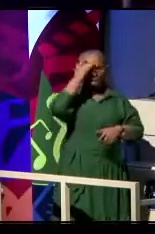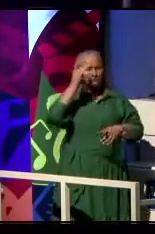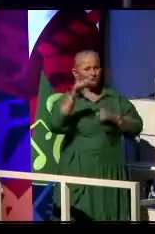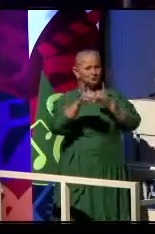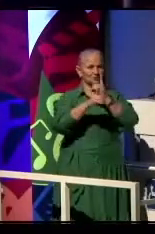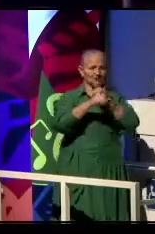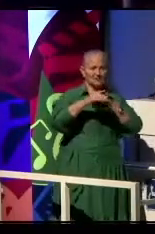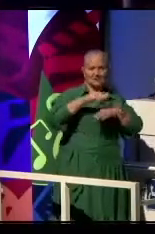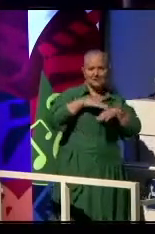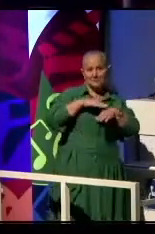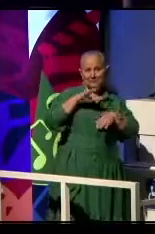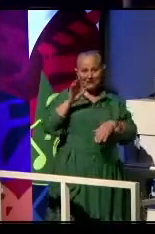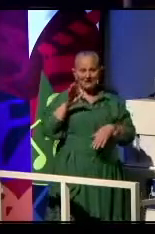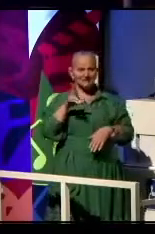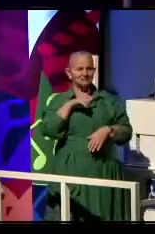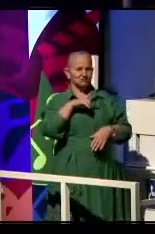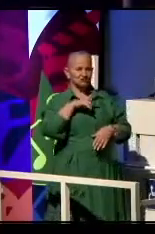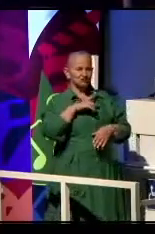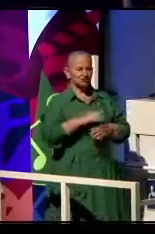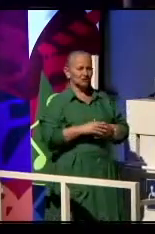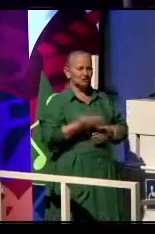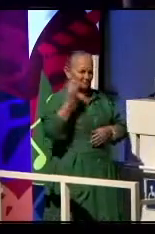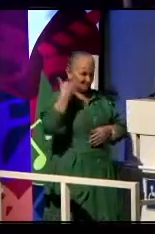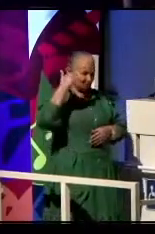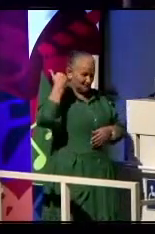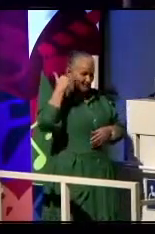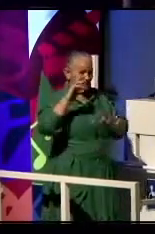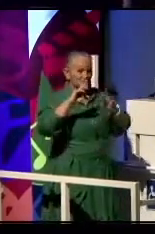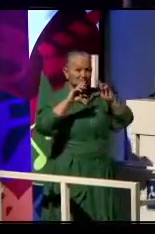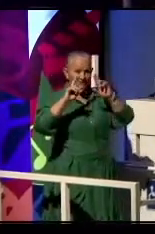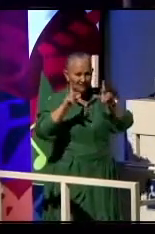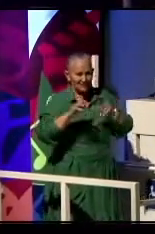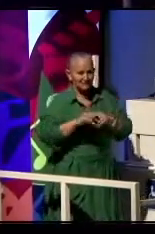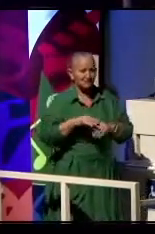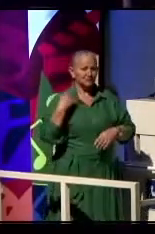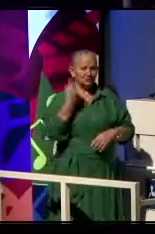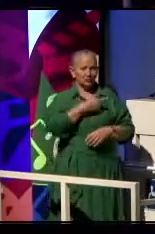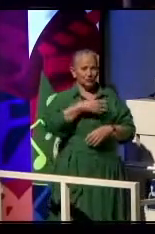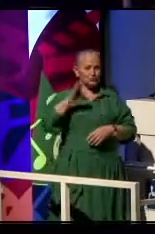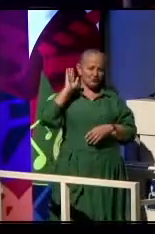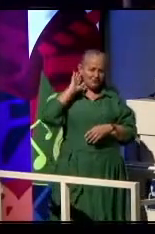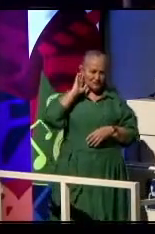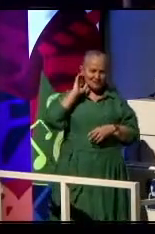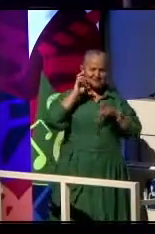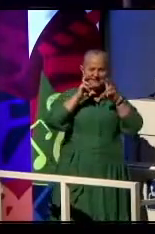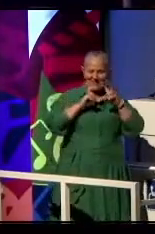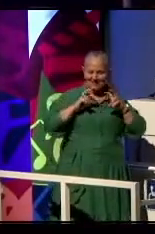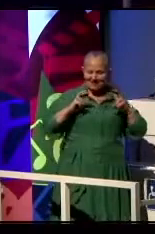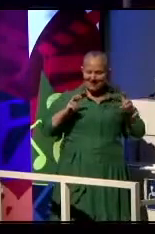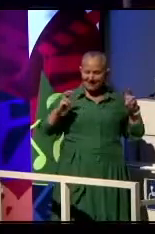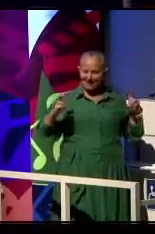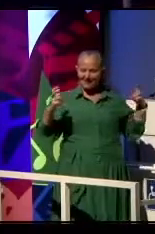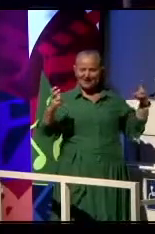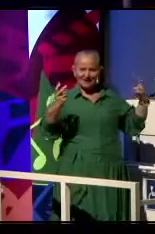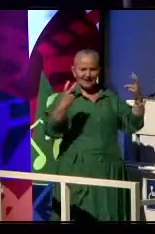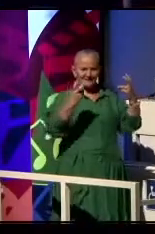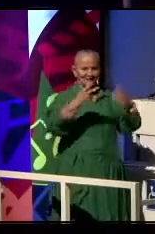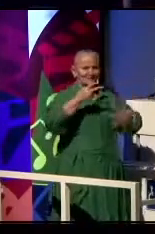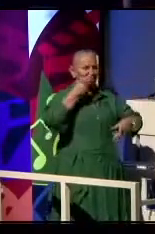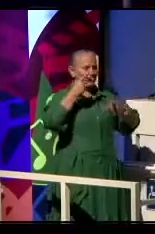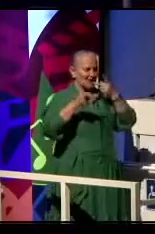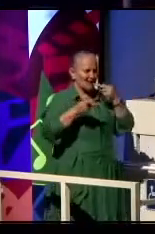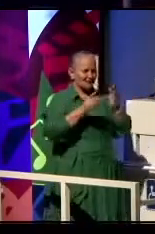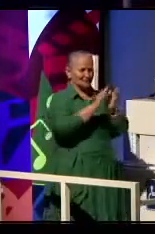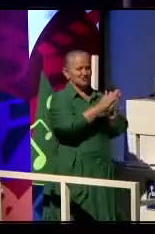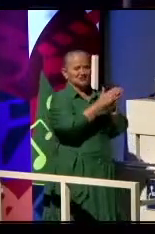tinha um ritual para ouvir música, né? A gente abria o disco, a gente lia a ficha técnica, ouvia, indicava para os amigos, falava sobre livro, falava